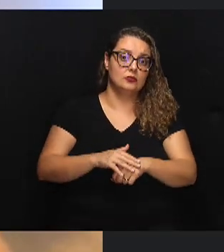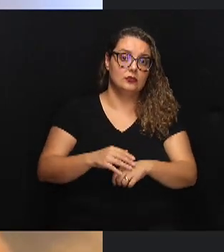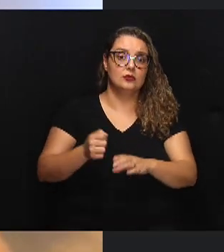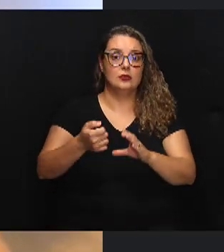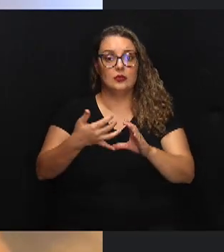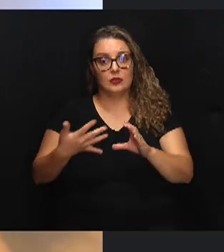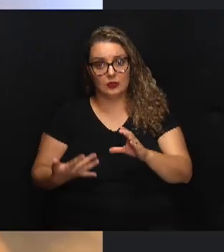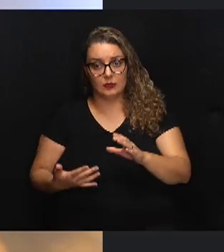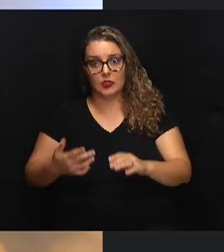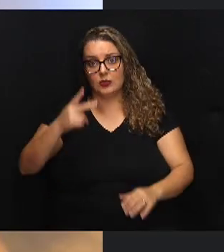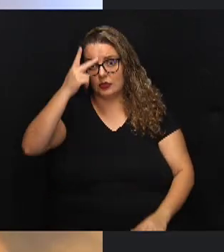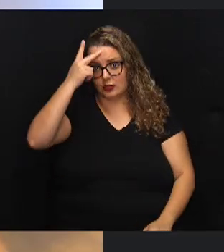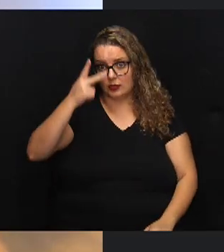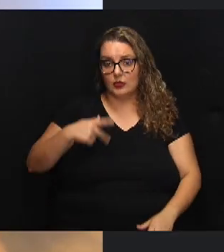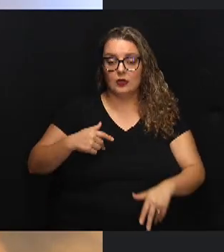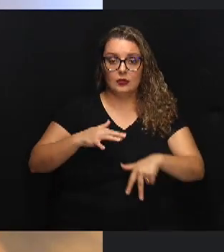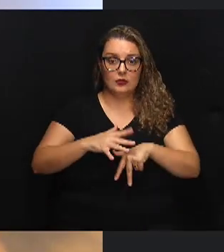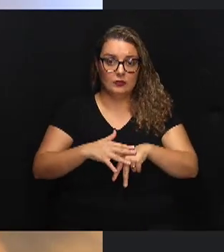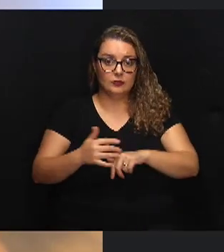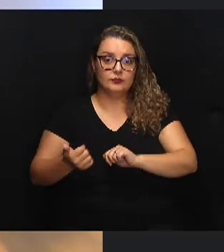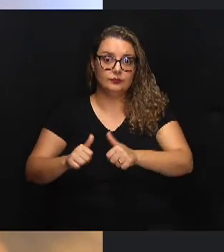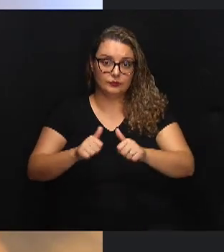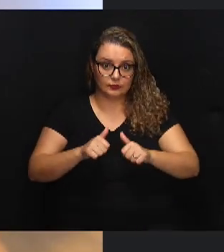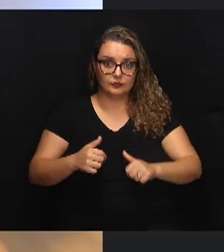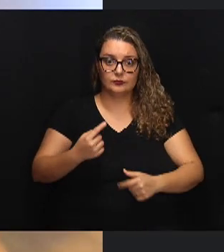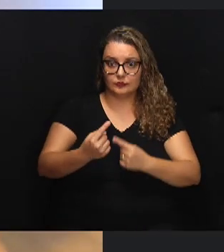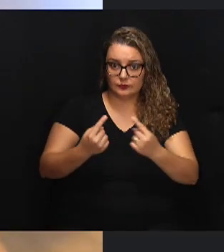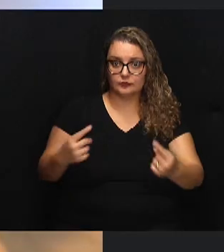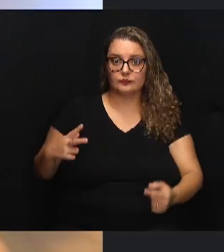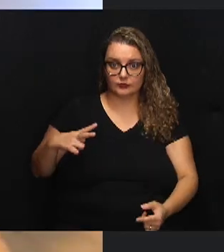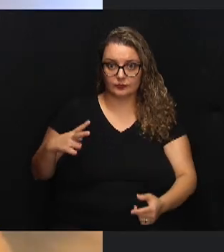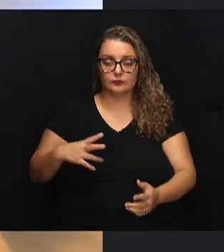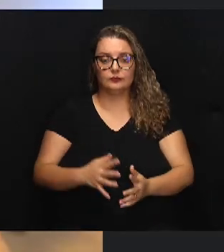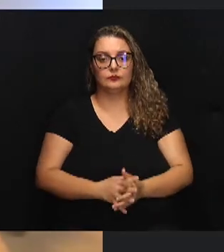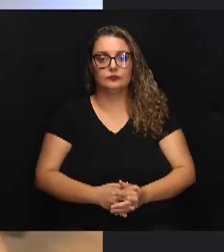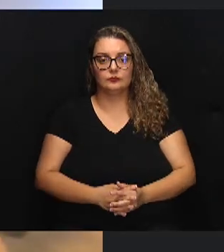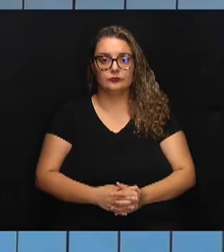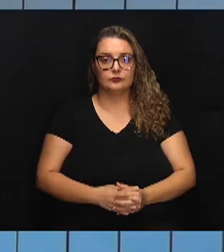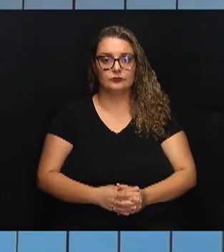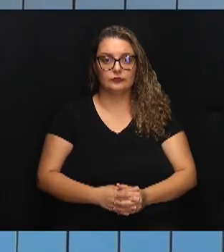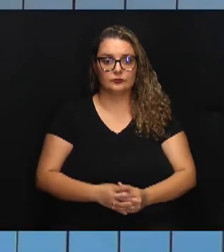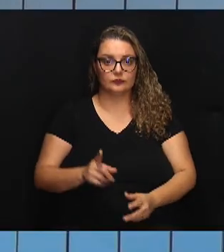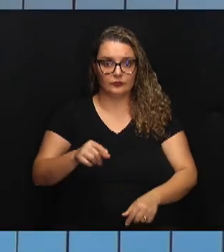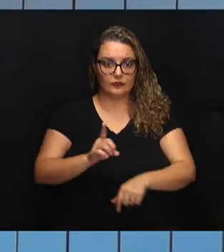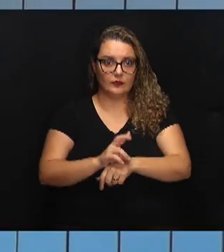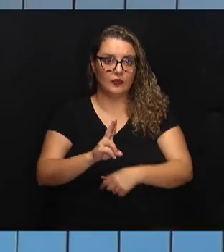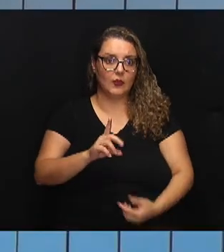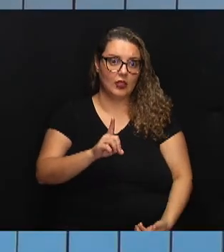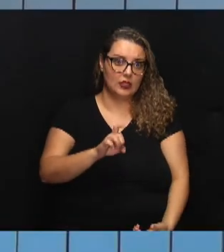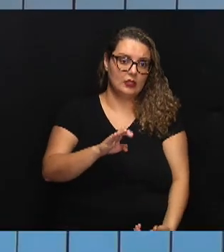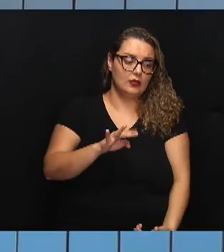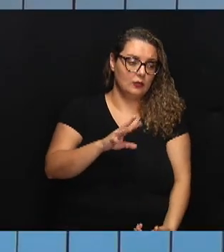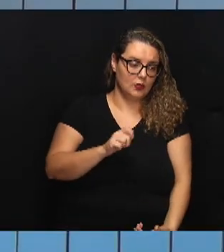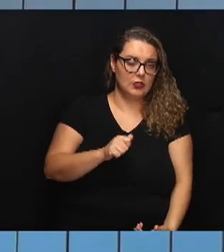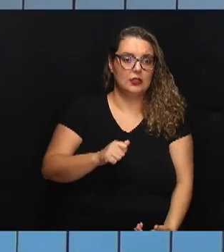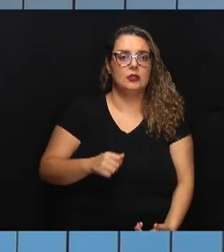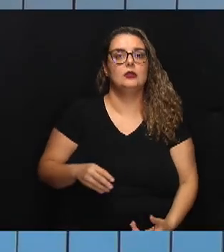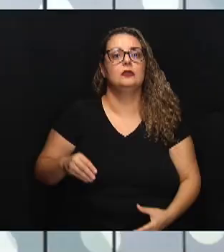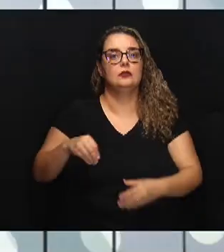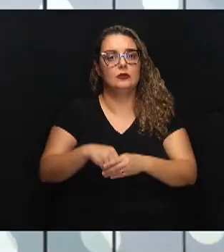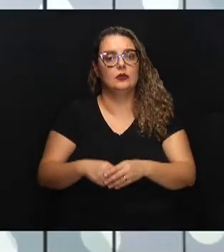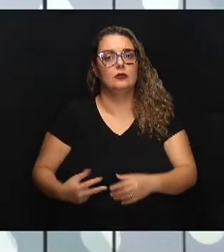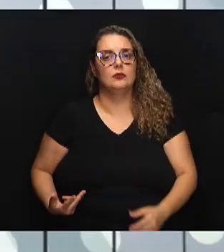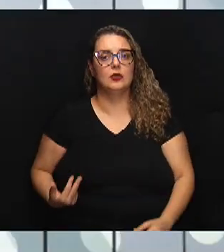próprio paciente. Isso precisa ser avaliado individualmente. Doutora Débora, então o tratamento inclui a cirurgia, né, em